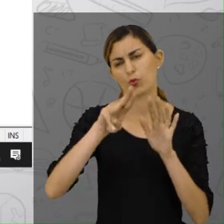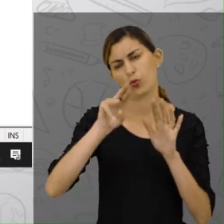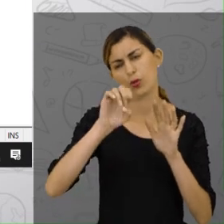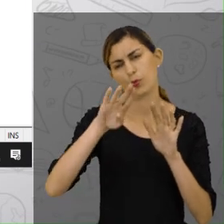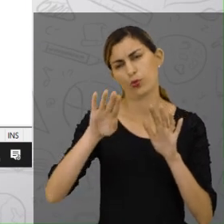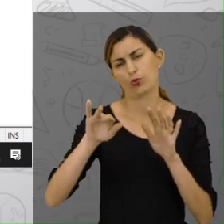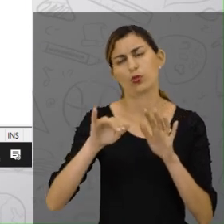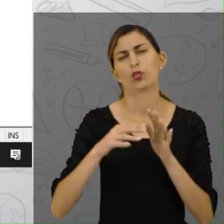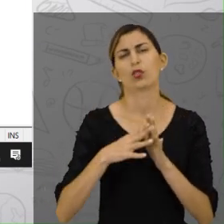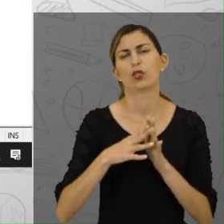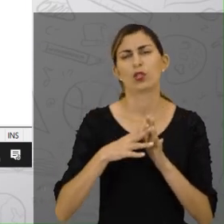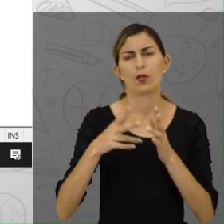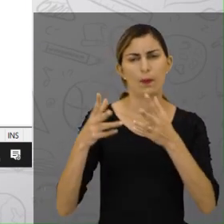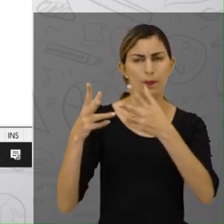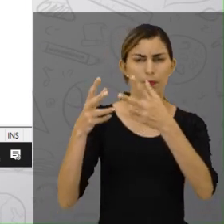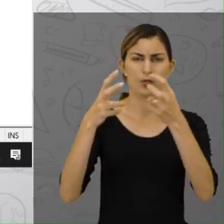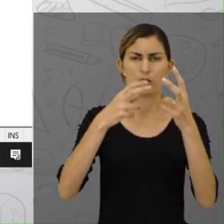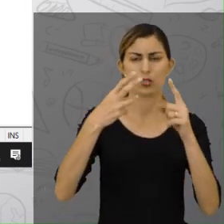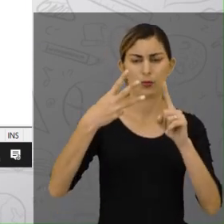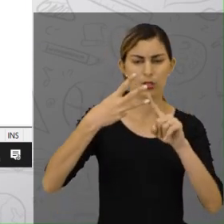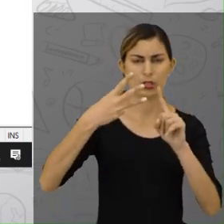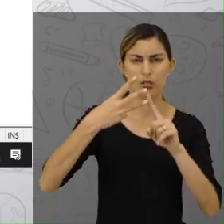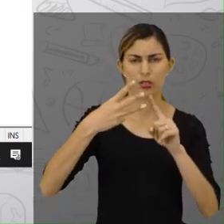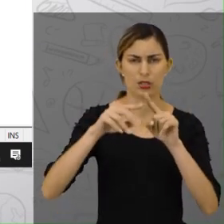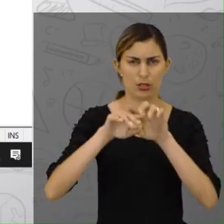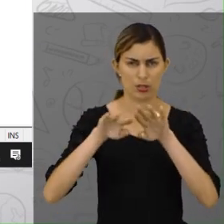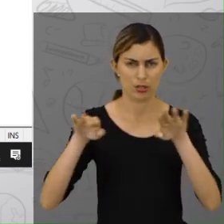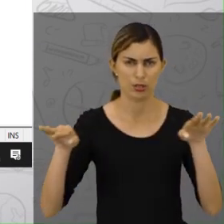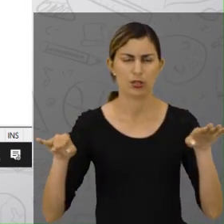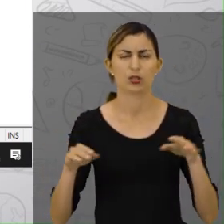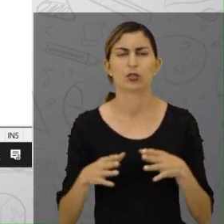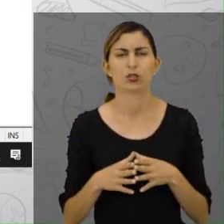nosso e-book. Perceba que na terceira linha